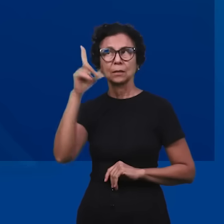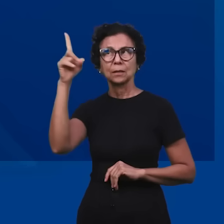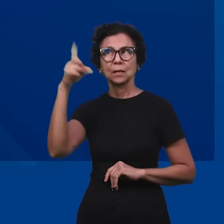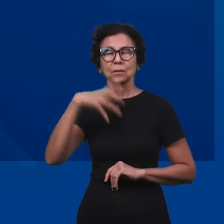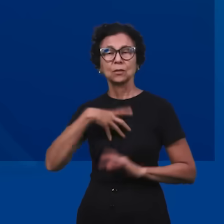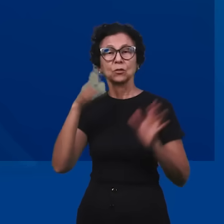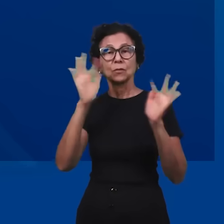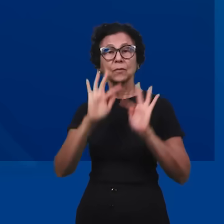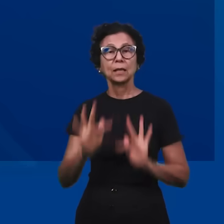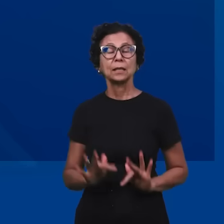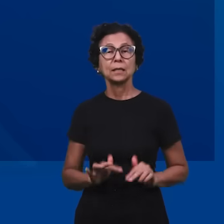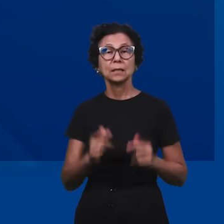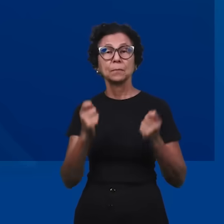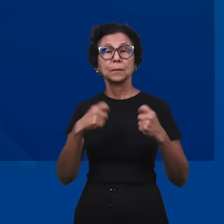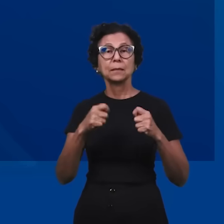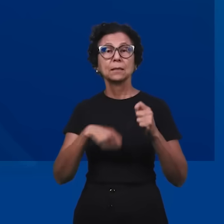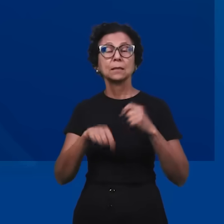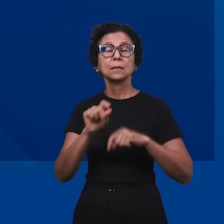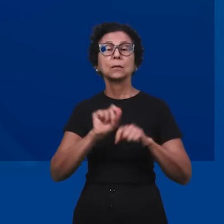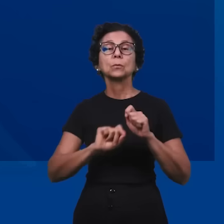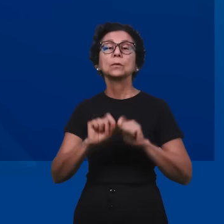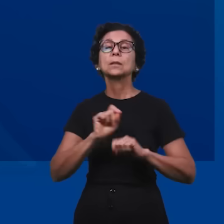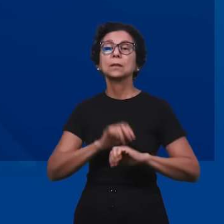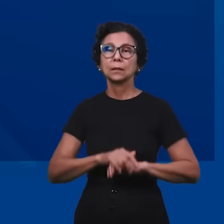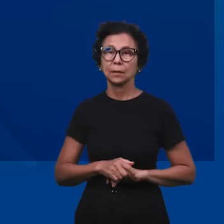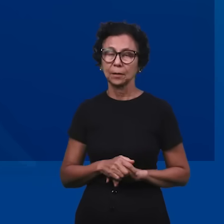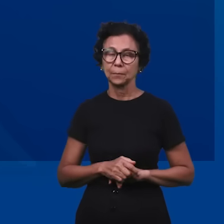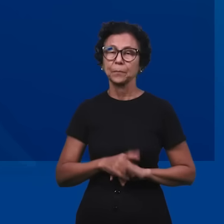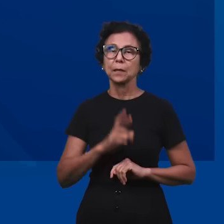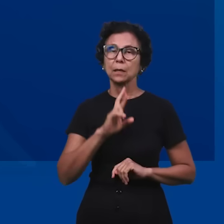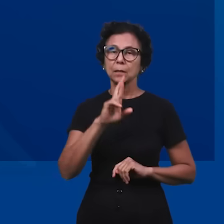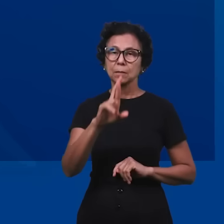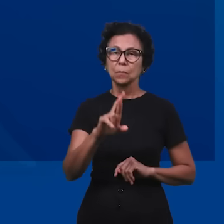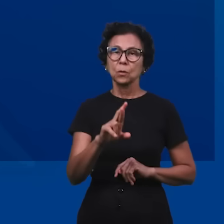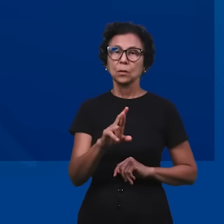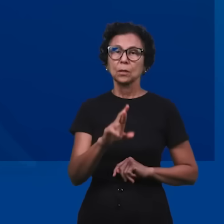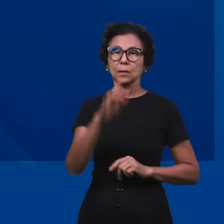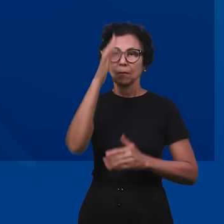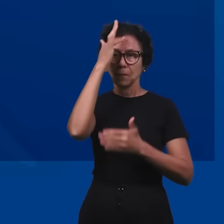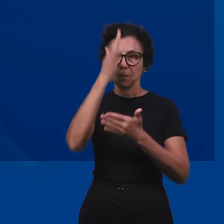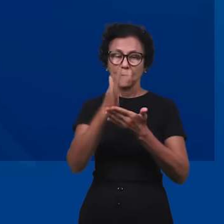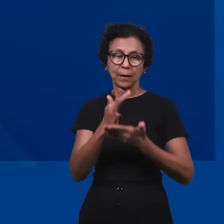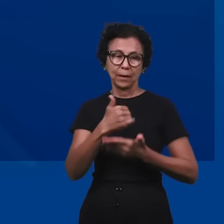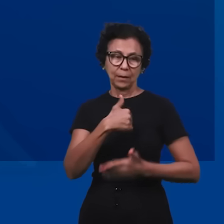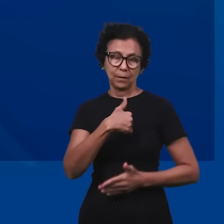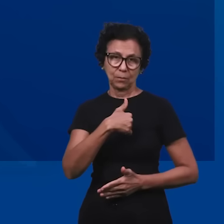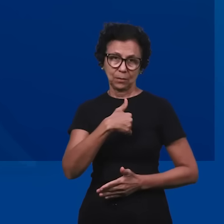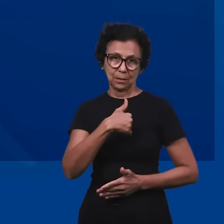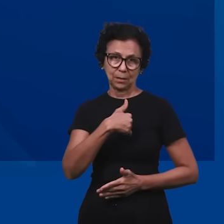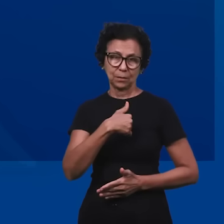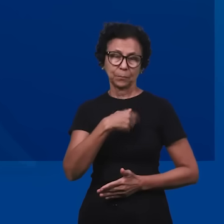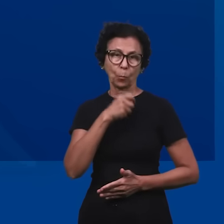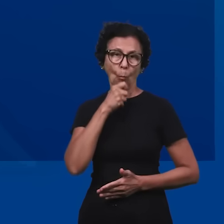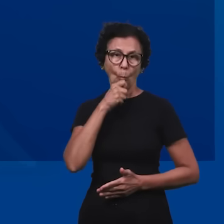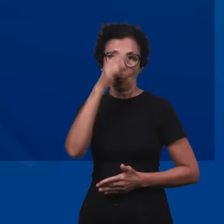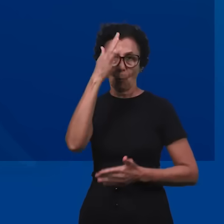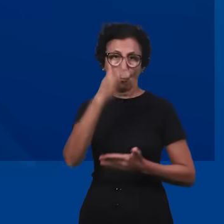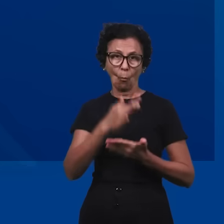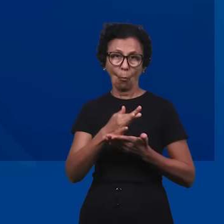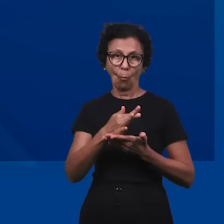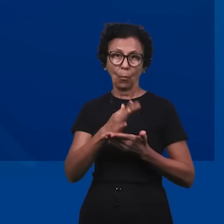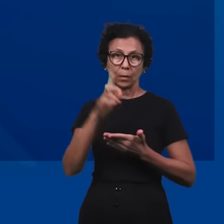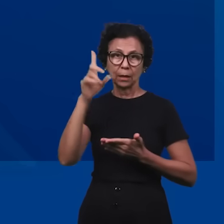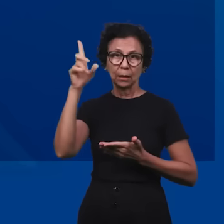Deus feliz? E a resposta é: para deixar Deus feliz, devemos ter fé em nossos corações, porque sem fé